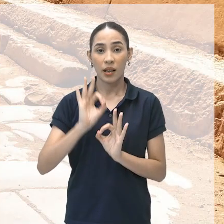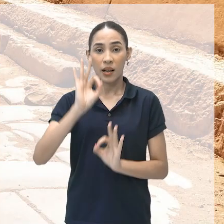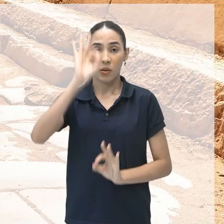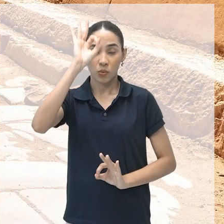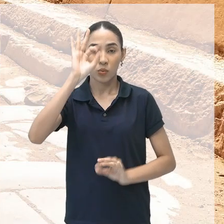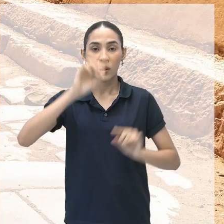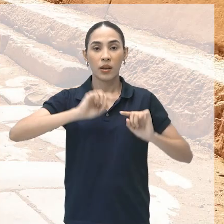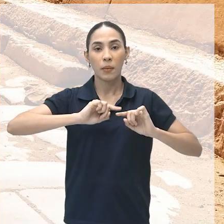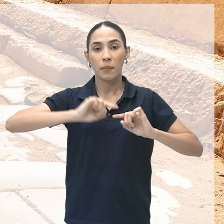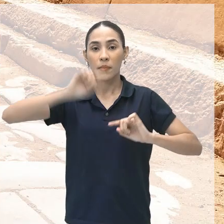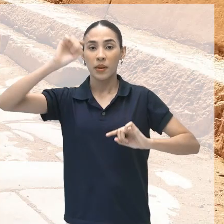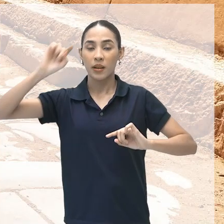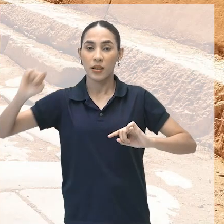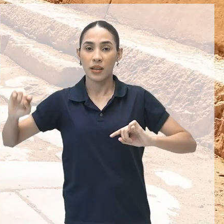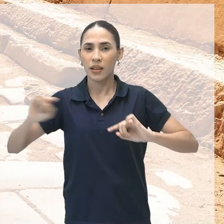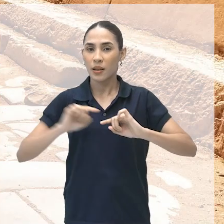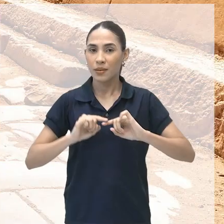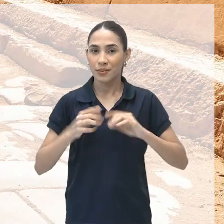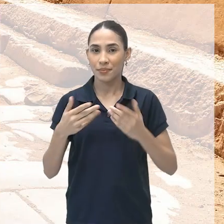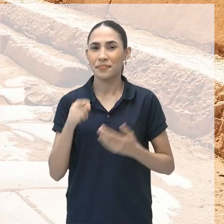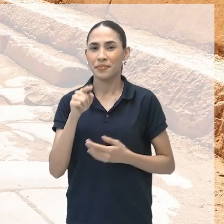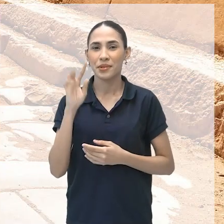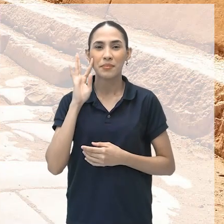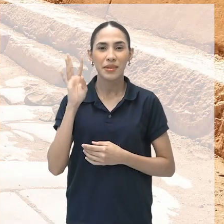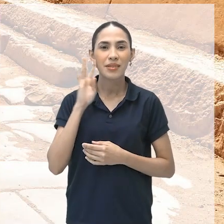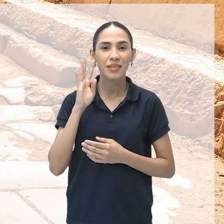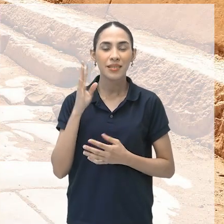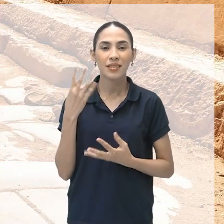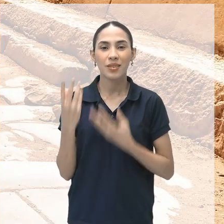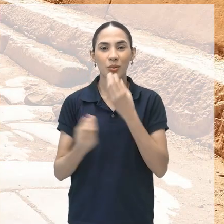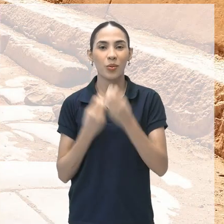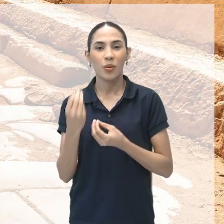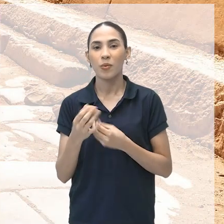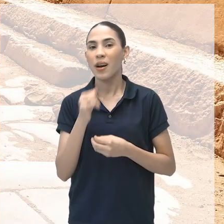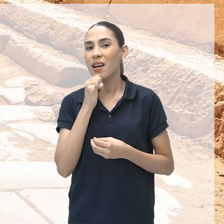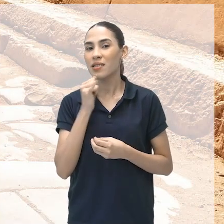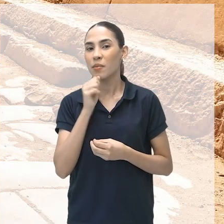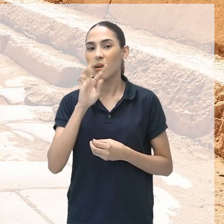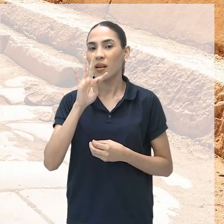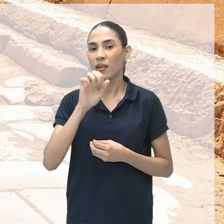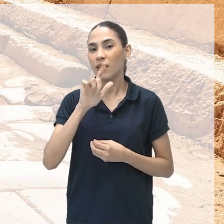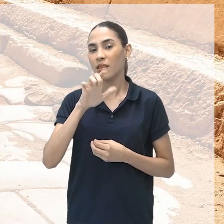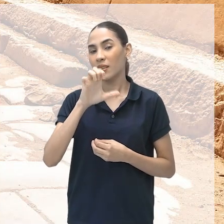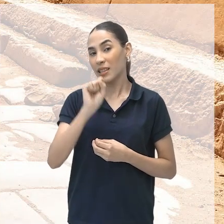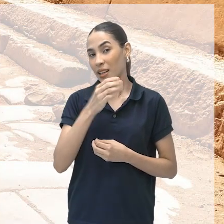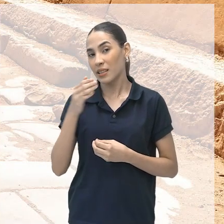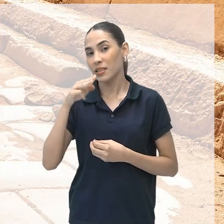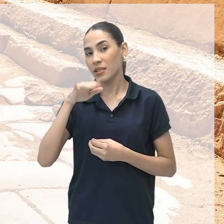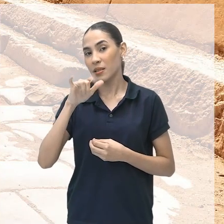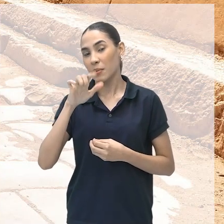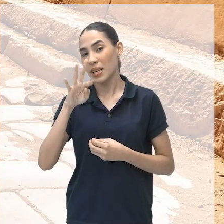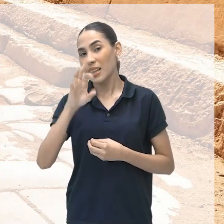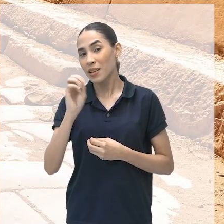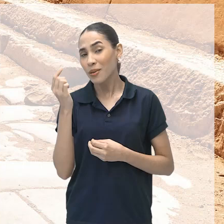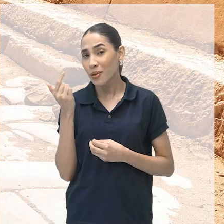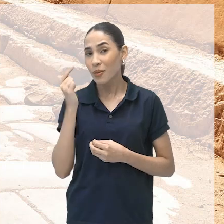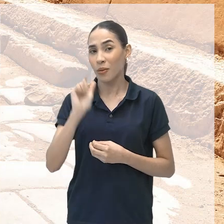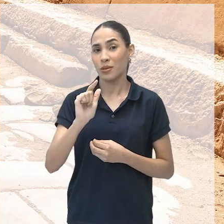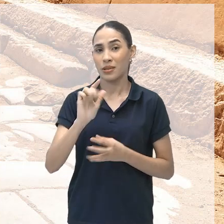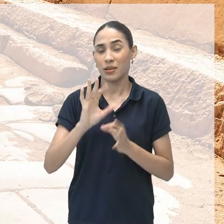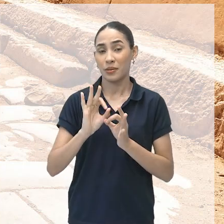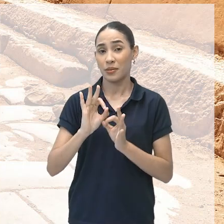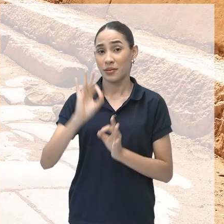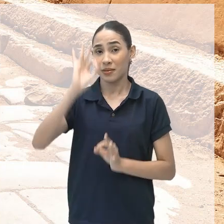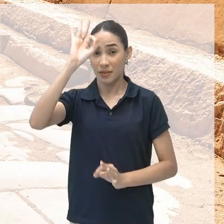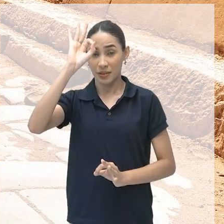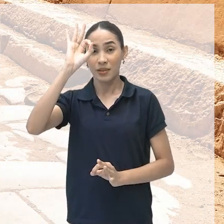altura dessa pirâmide. Imagine como será que o Tales de Mileto conseguiu medir a